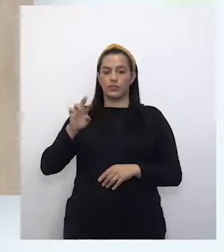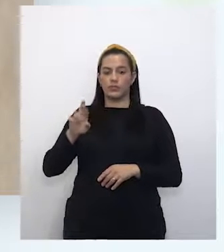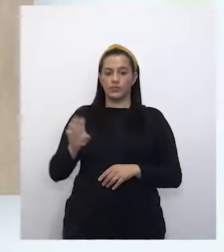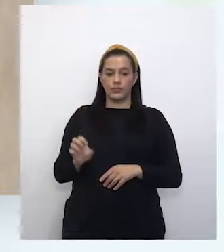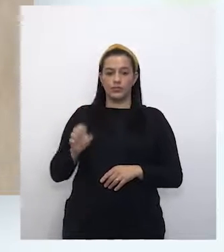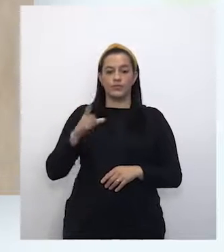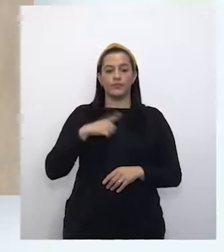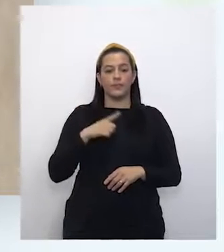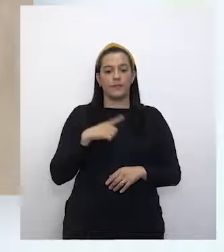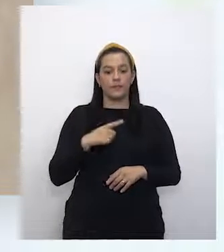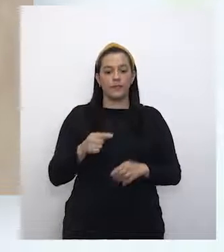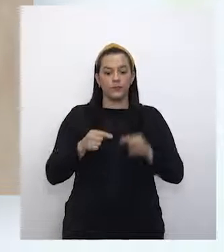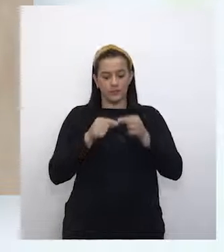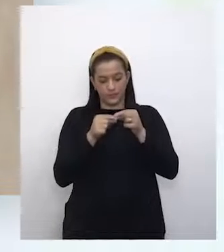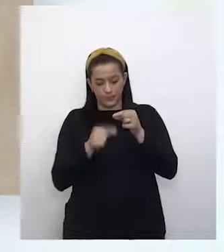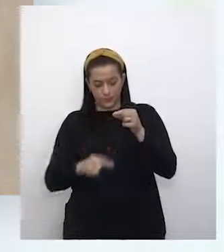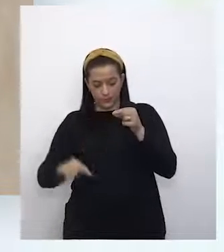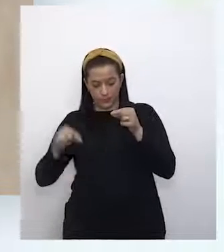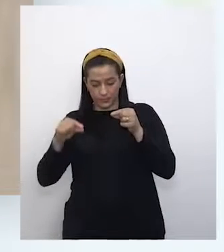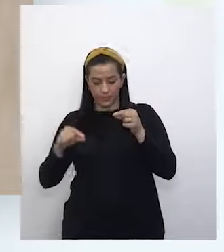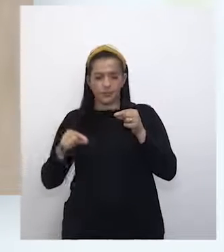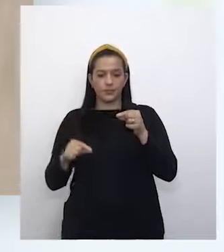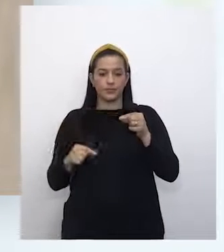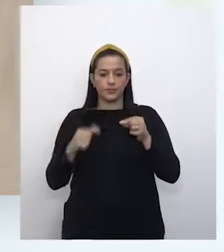uma haste do LED,